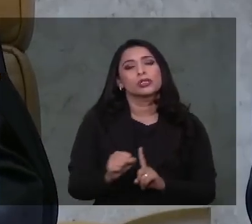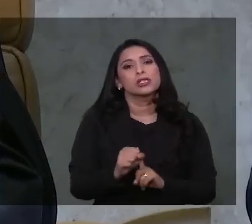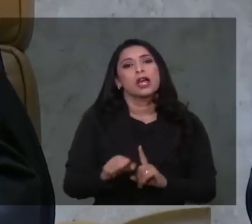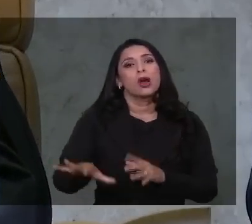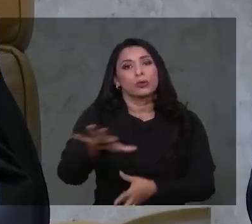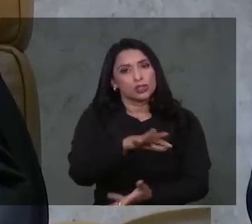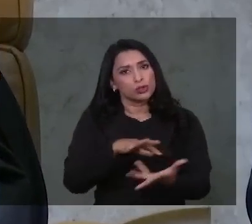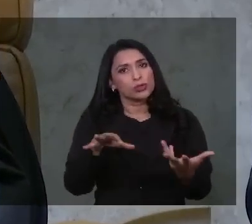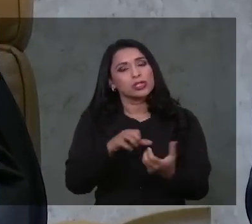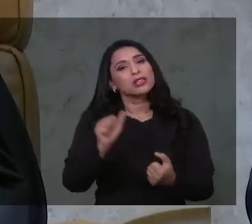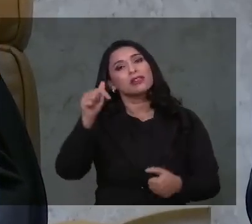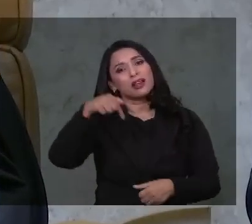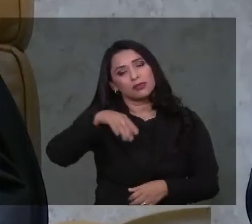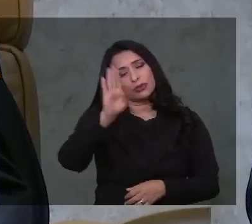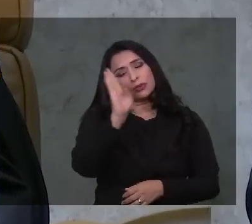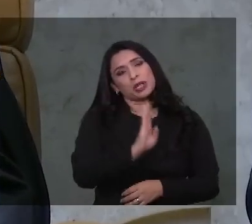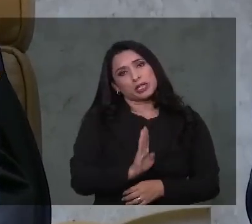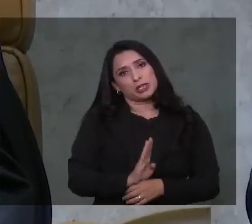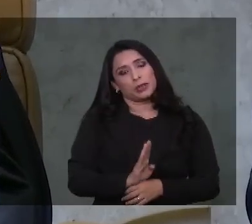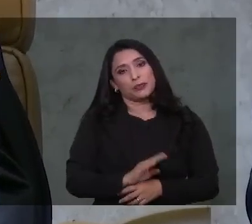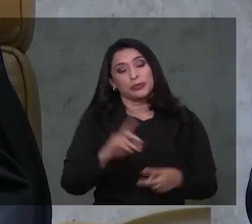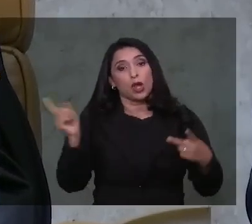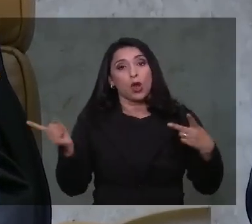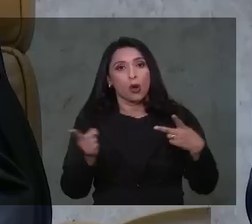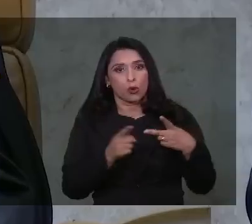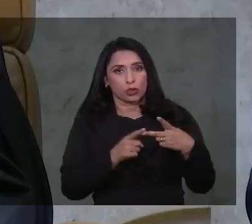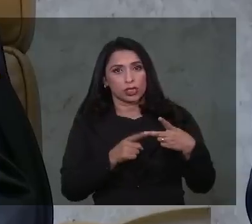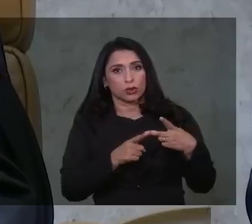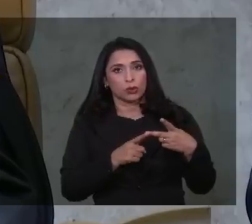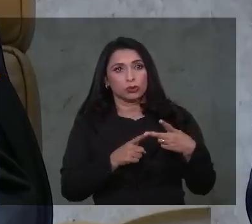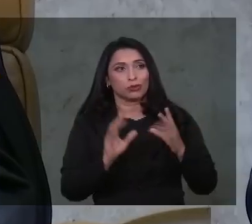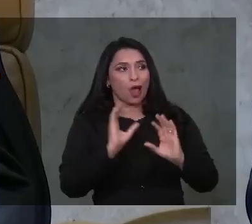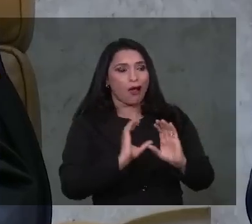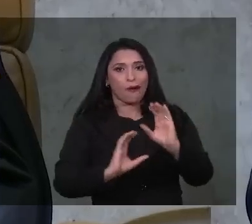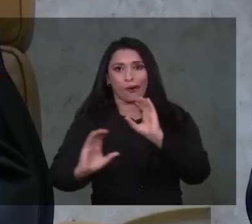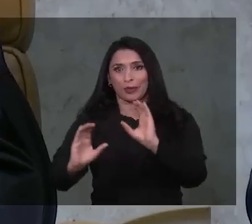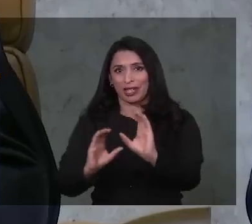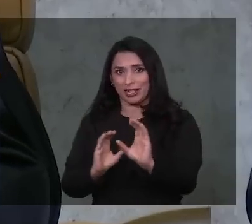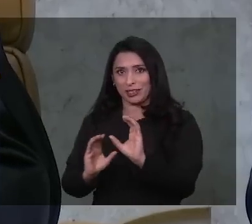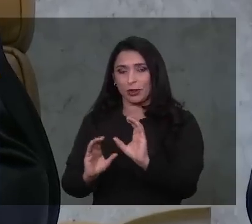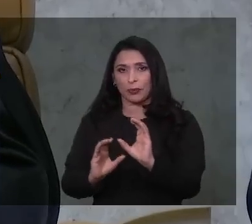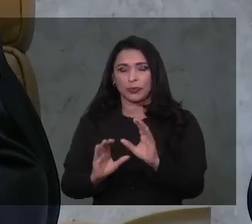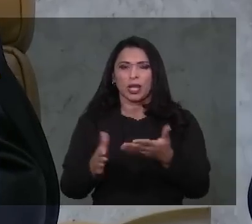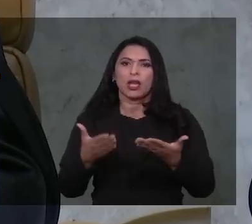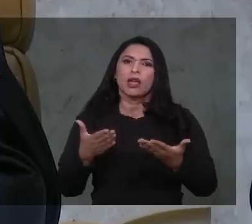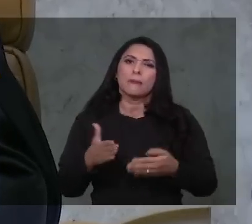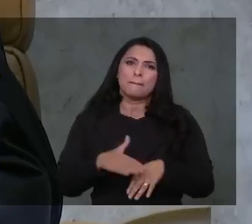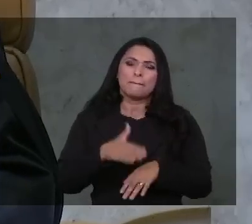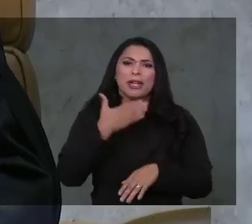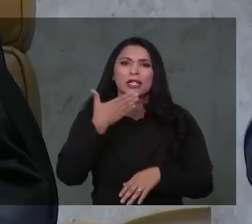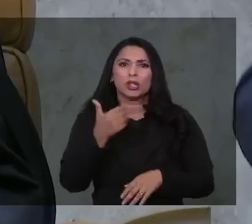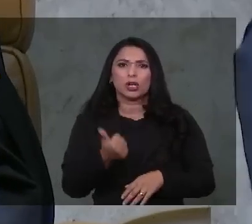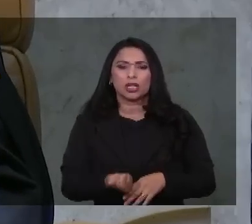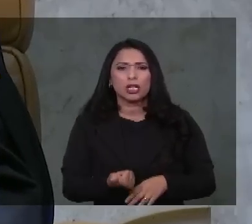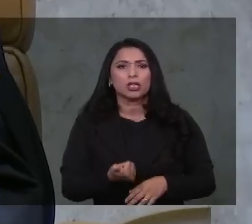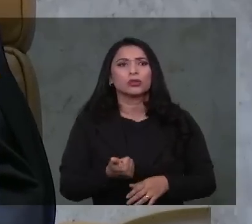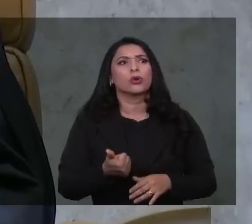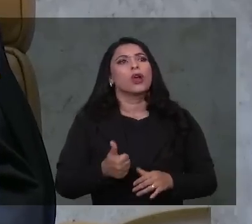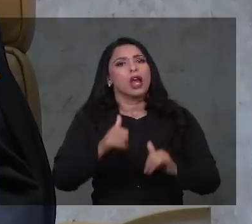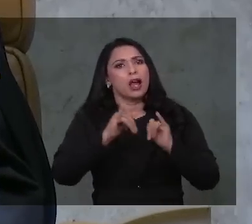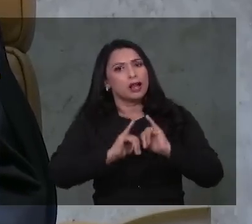sustentável do Brasil. O segundo eixo será o da comunicação, melhorando a interlocução com a